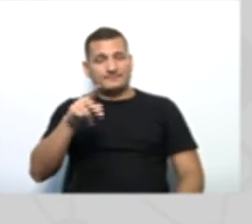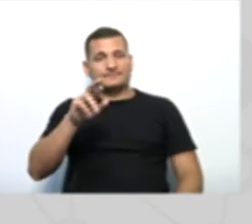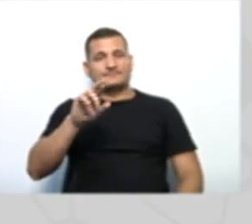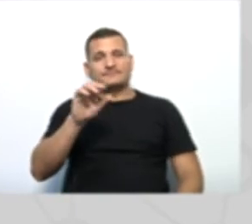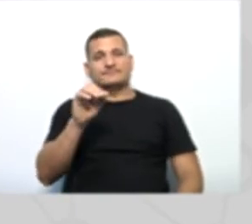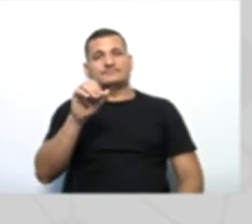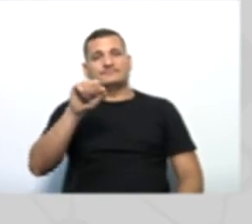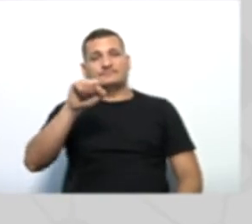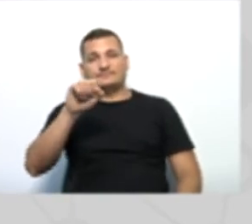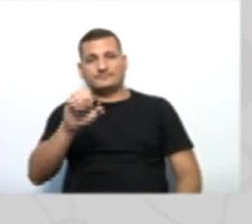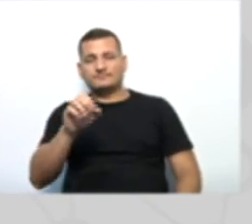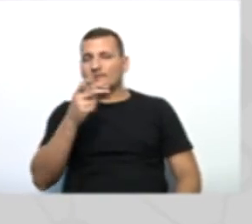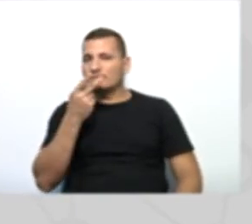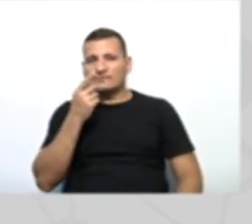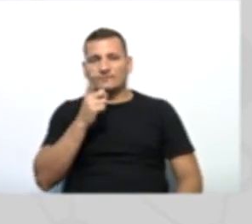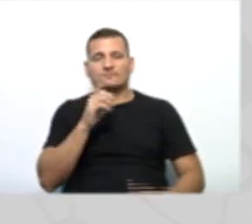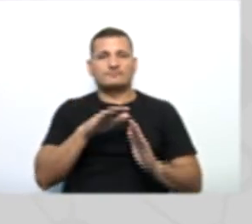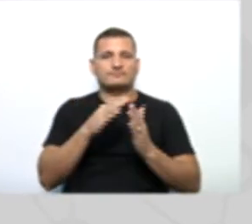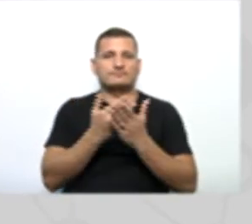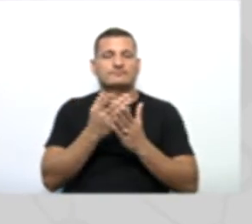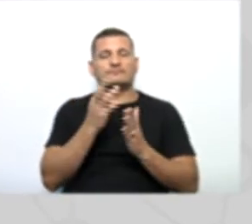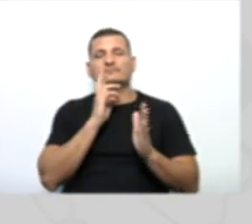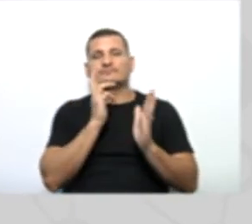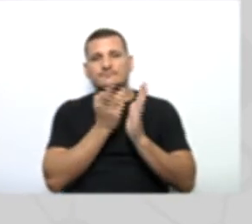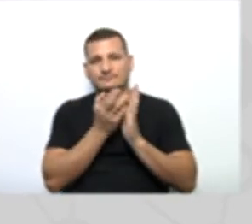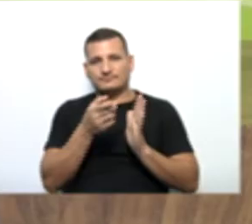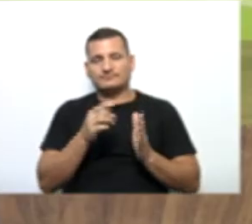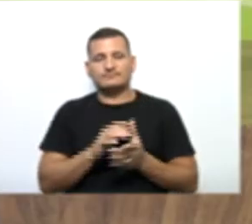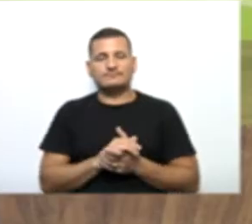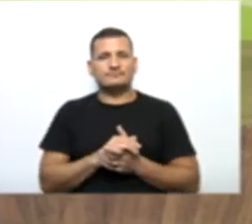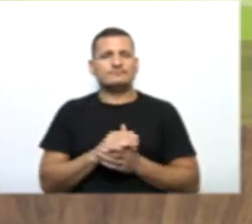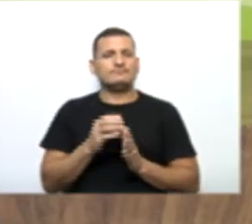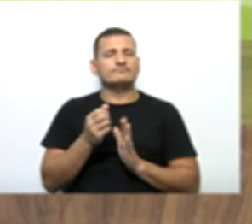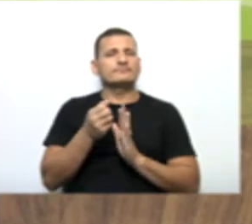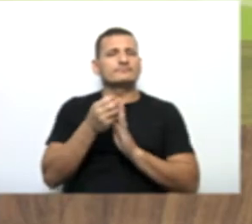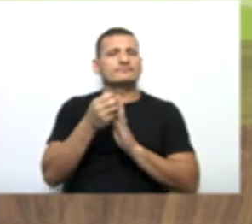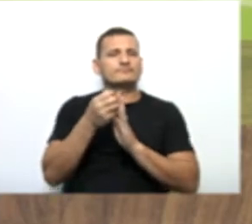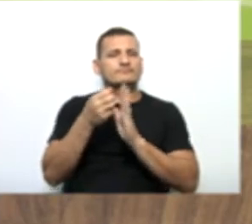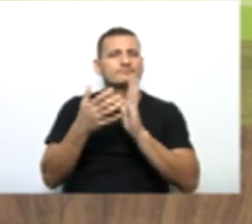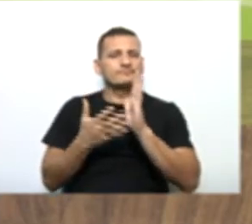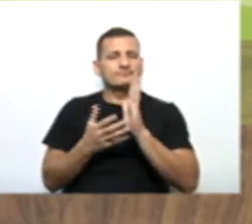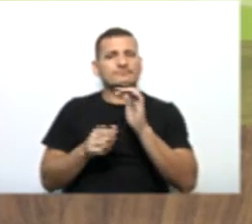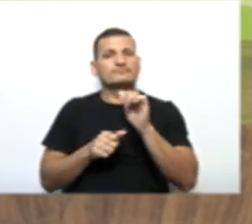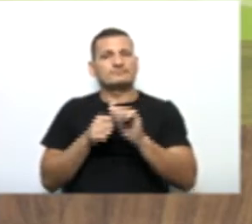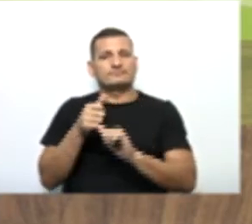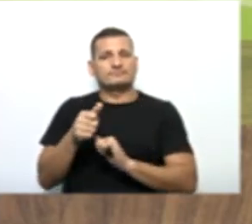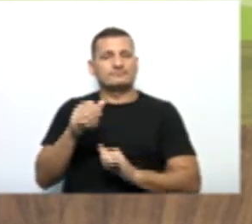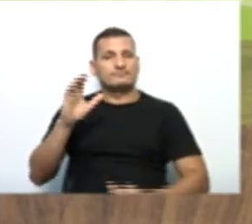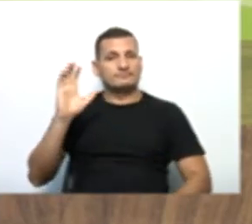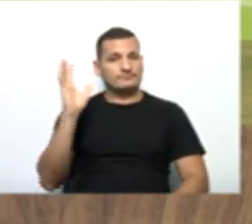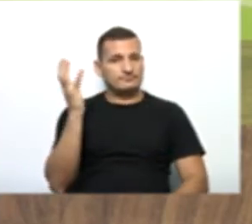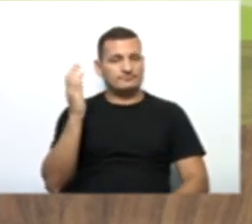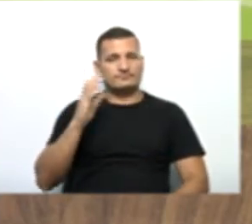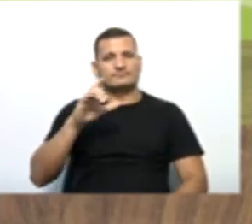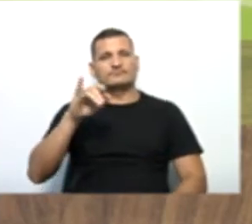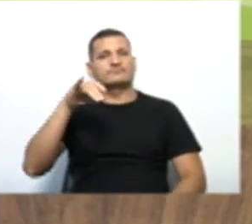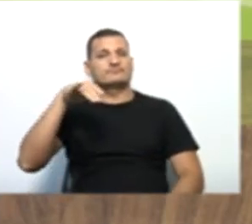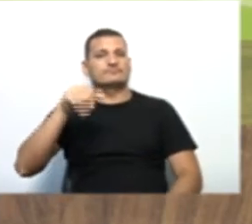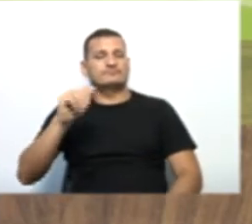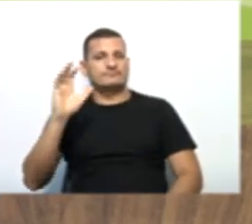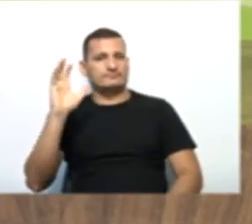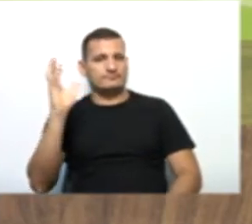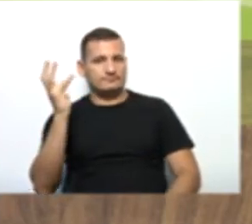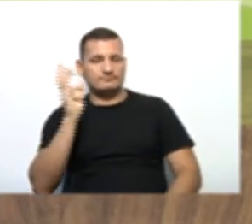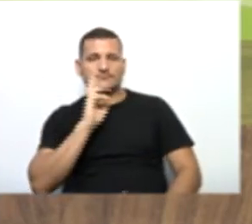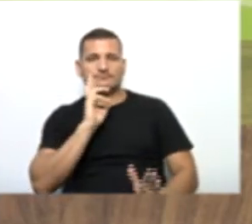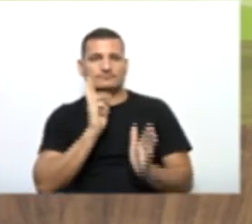não falou aqui qual escola, mas ela respondeu o seguinte, no aspecto das mudanças climáticas, né? Respondeu da